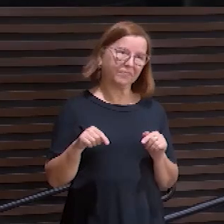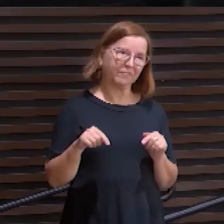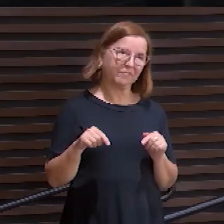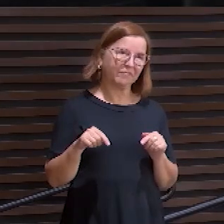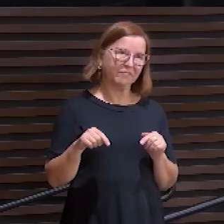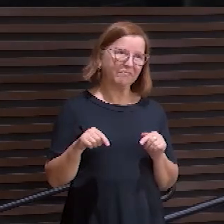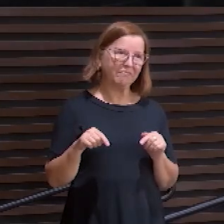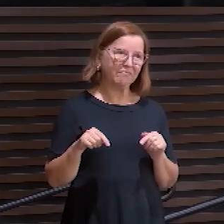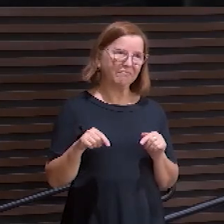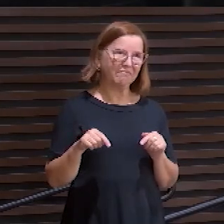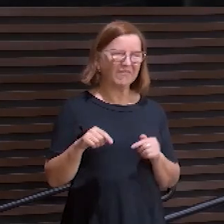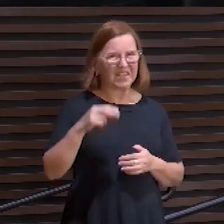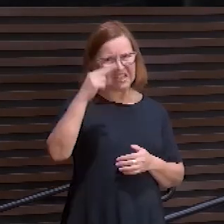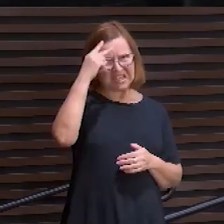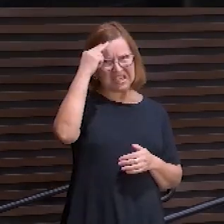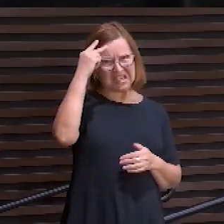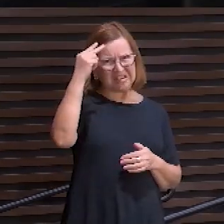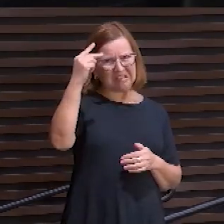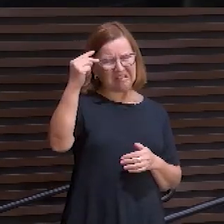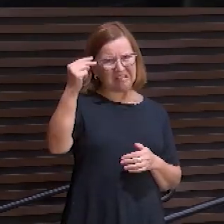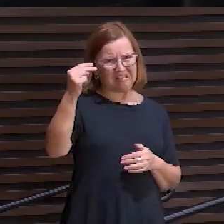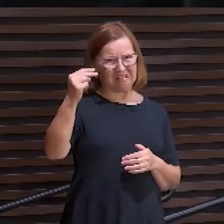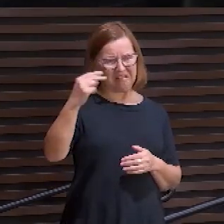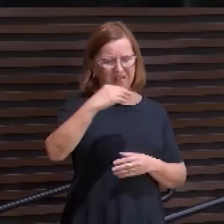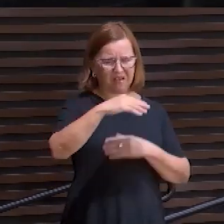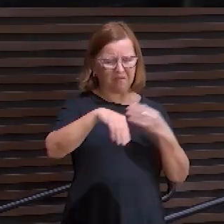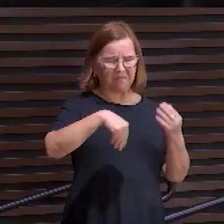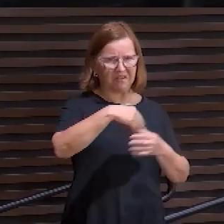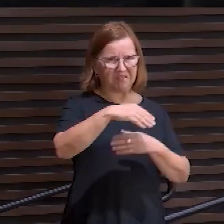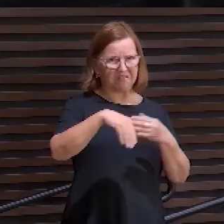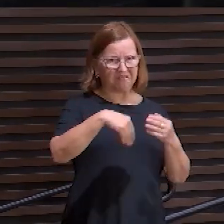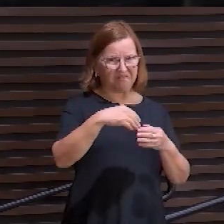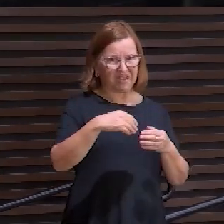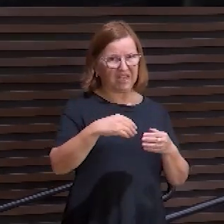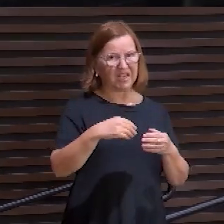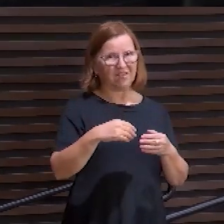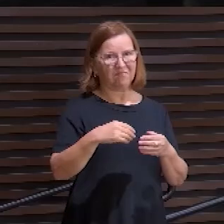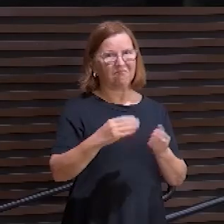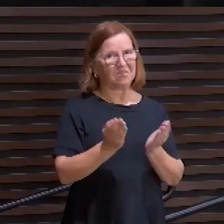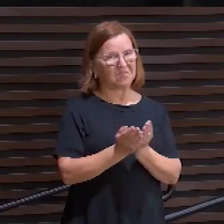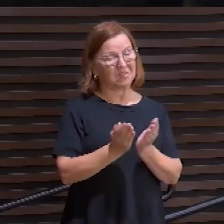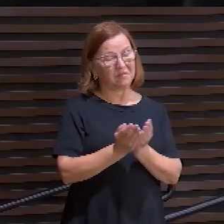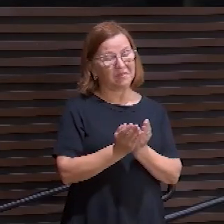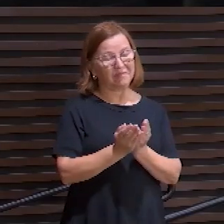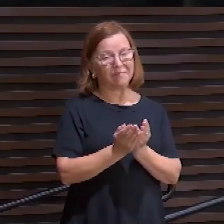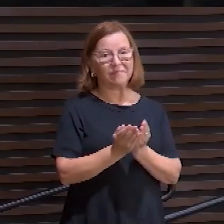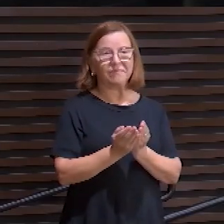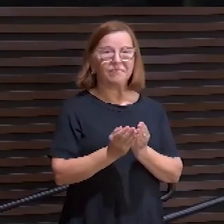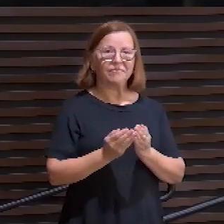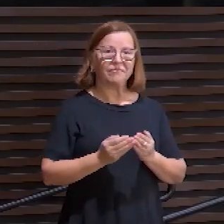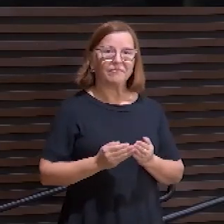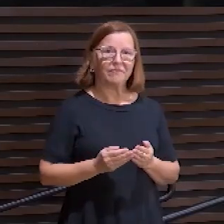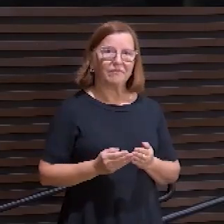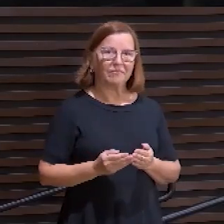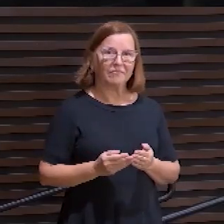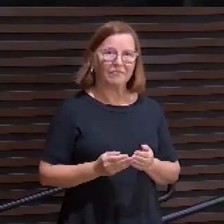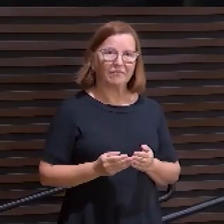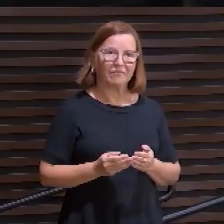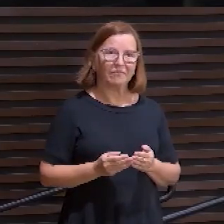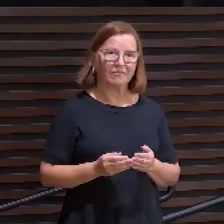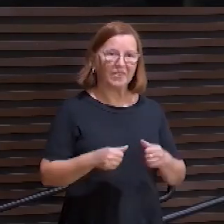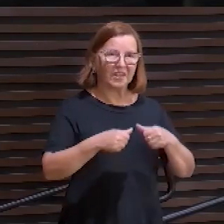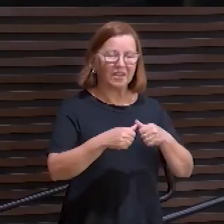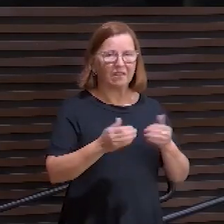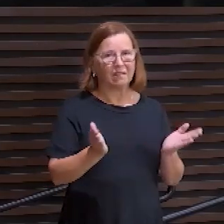dessas lendas e fábulas que se misturaram com o cristianismo, que é este pobre